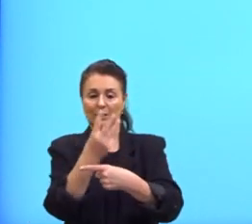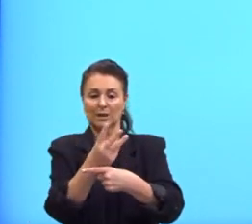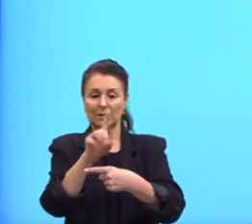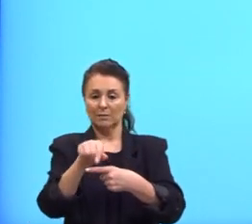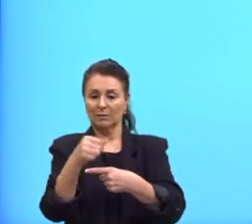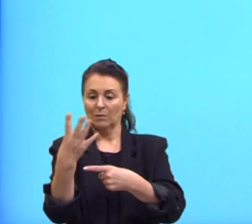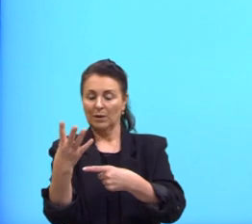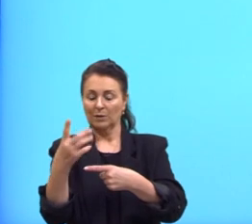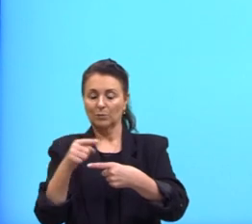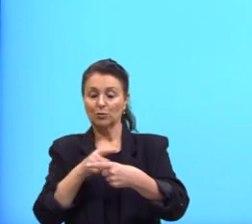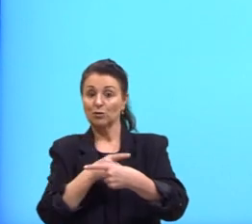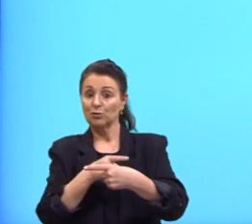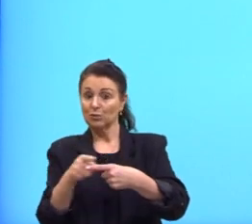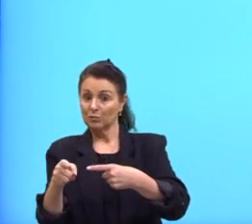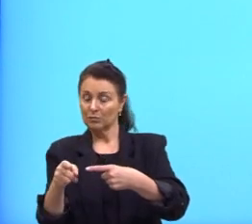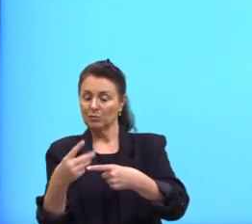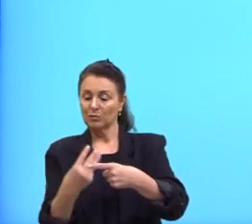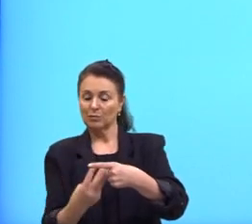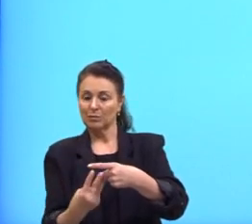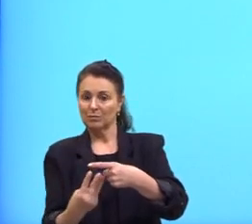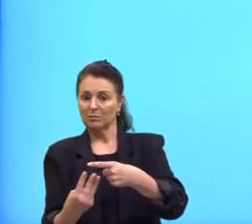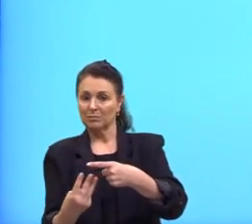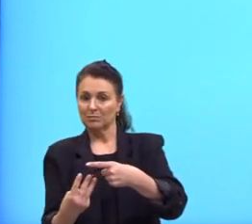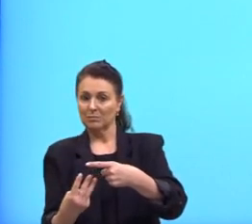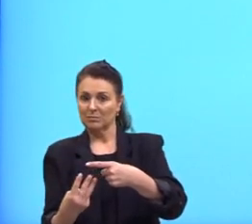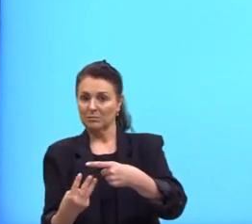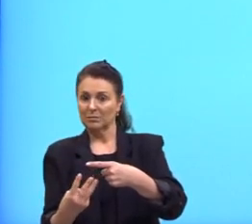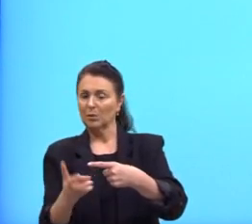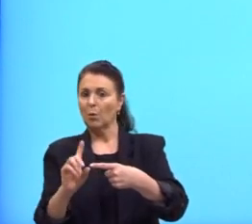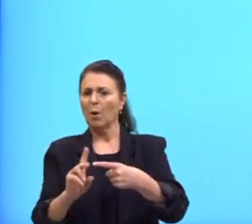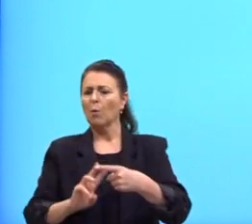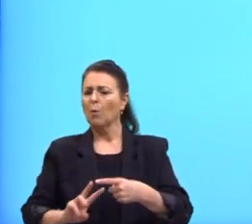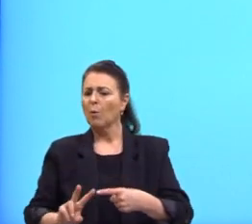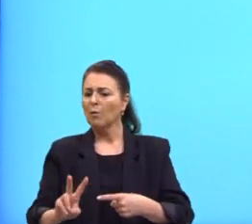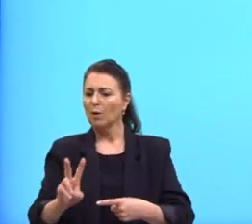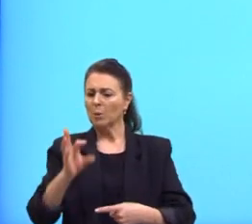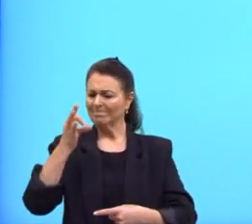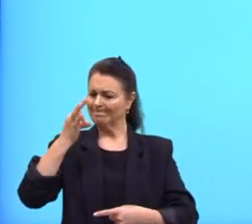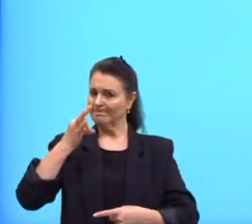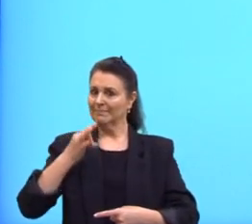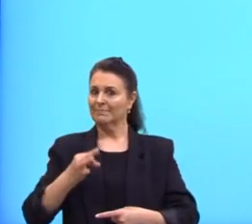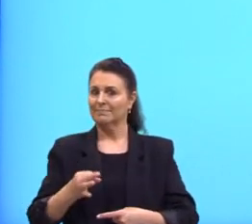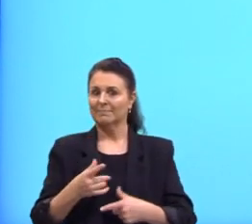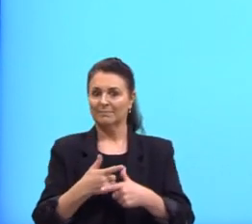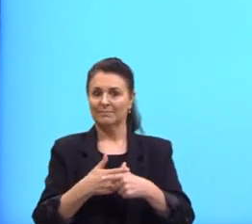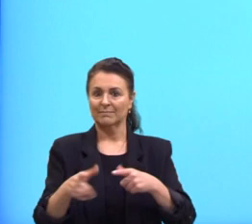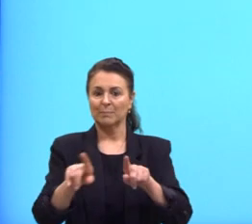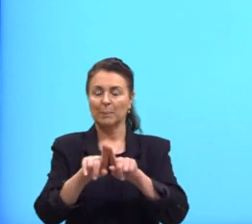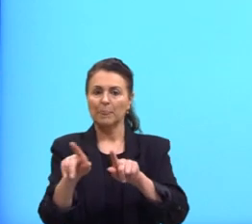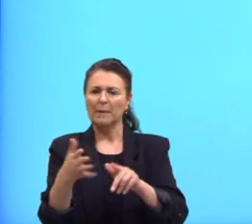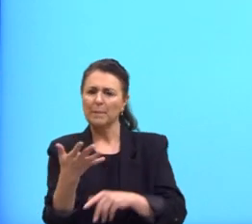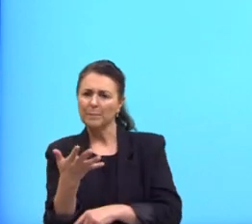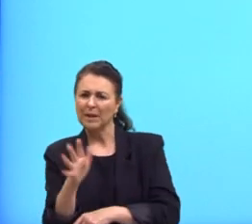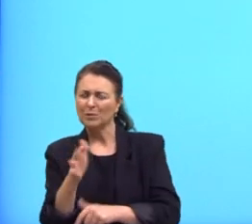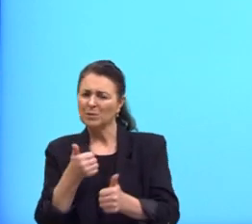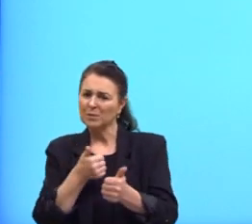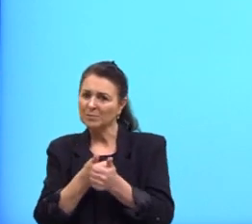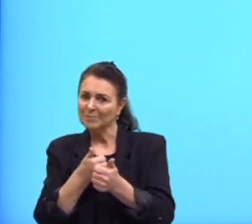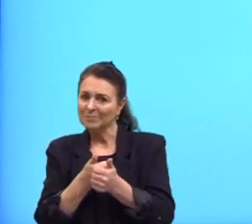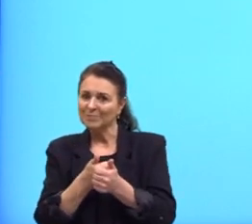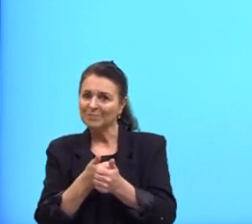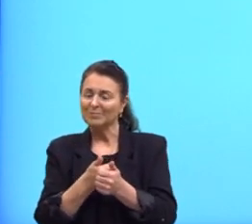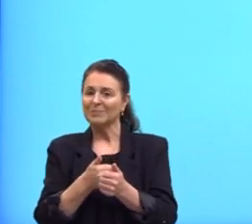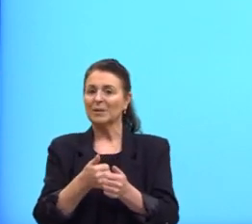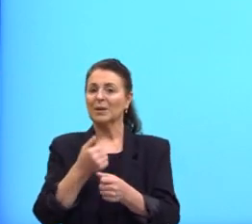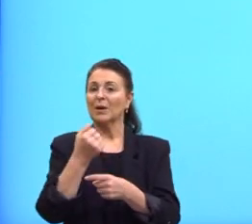aproximado tá vocês não vão chegar no valor exato nessa divisão mas o valor aproximado pode ficar